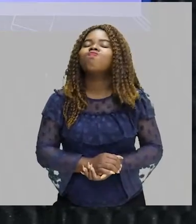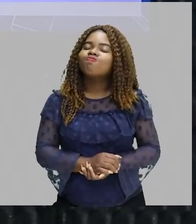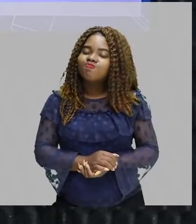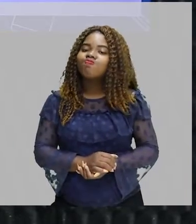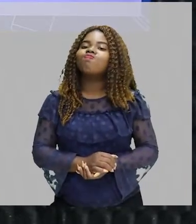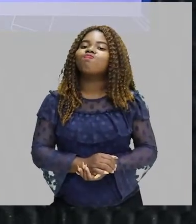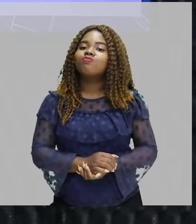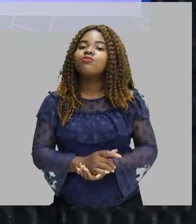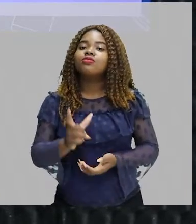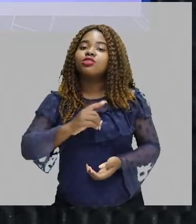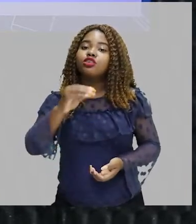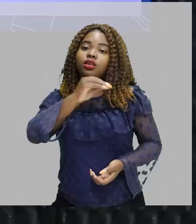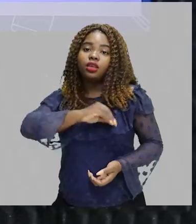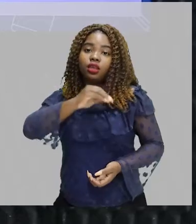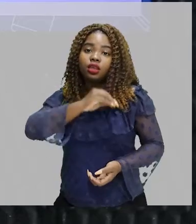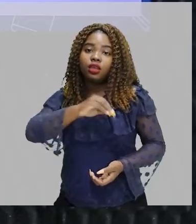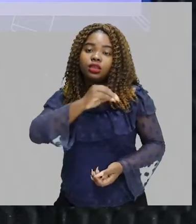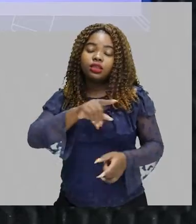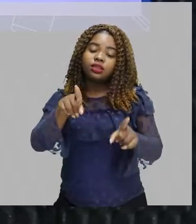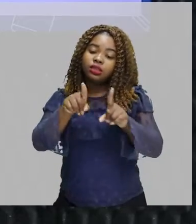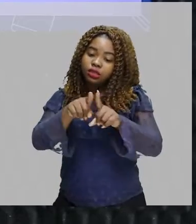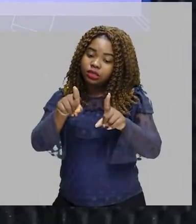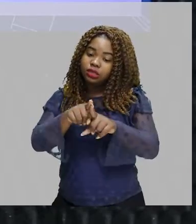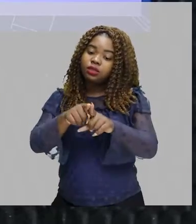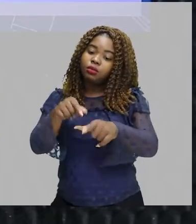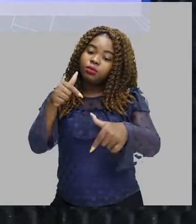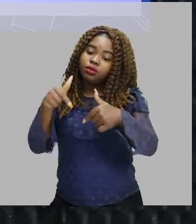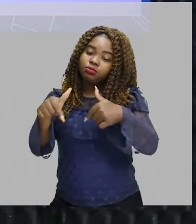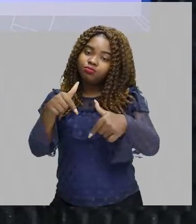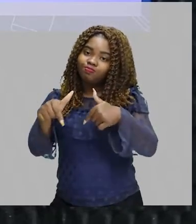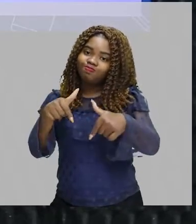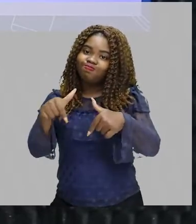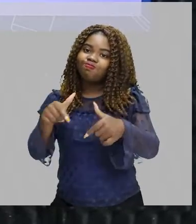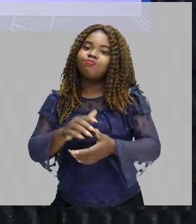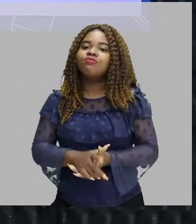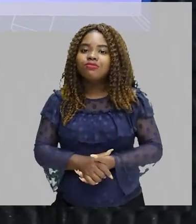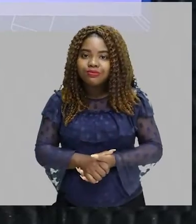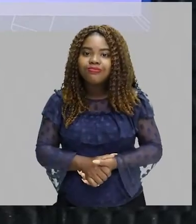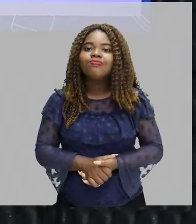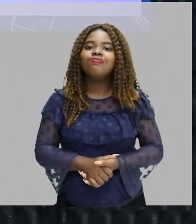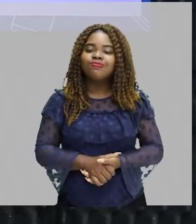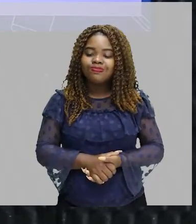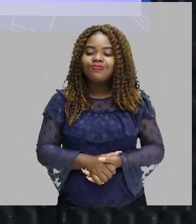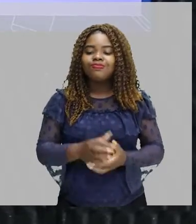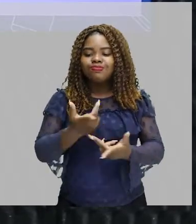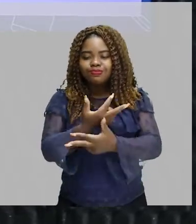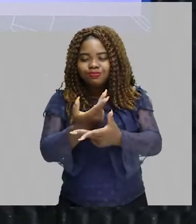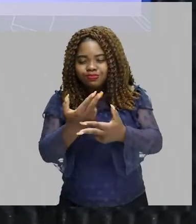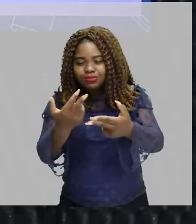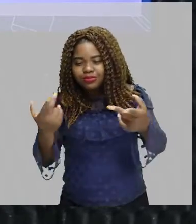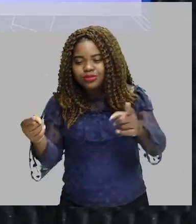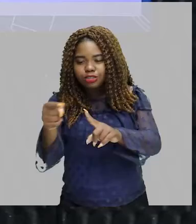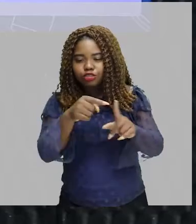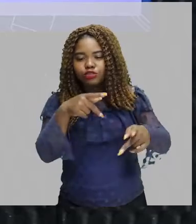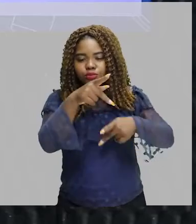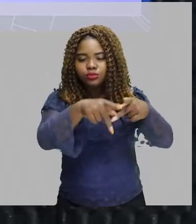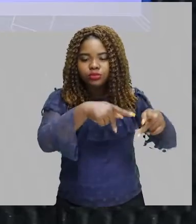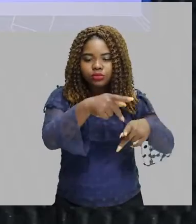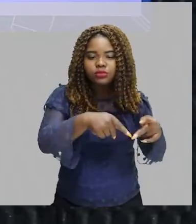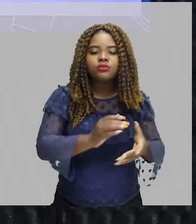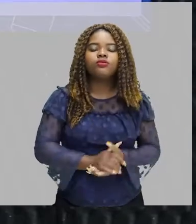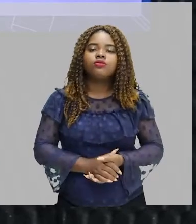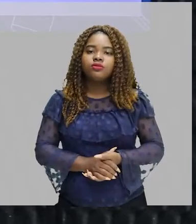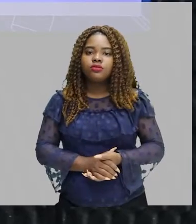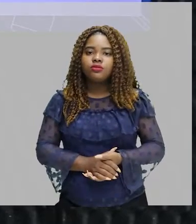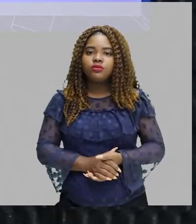de geração de renda e, obviamente, também geração de emprego para variadas classes sociais, tanto da